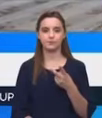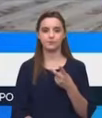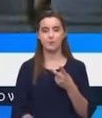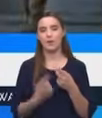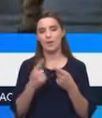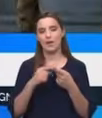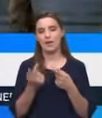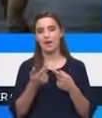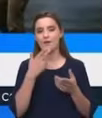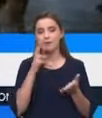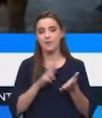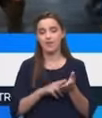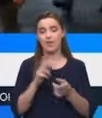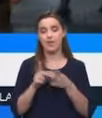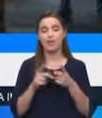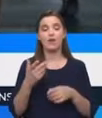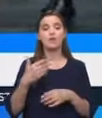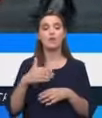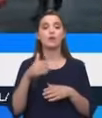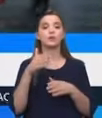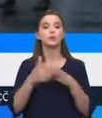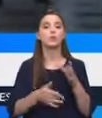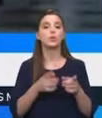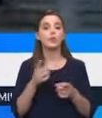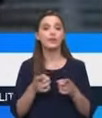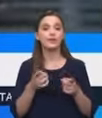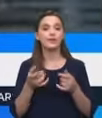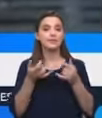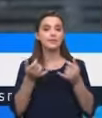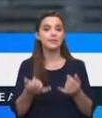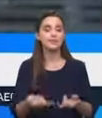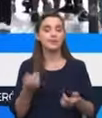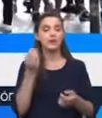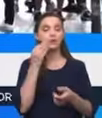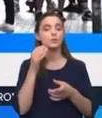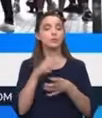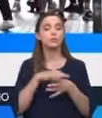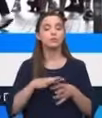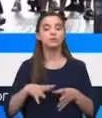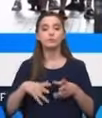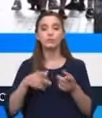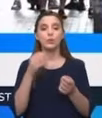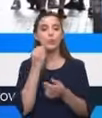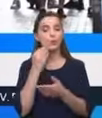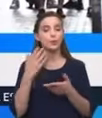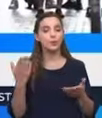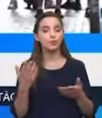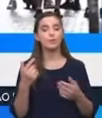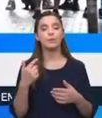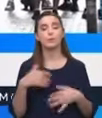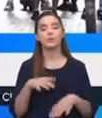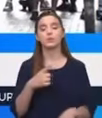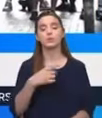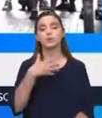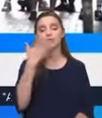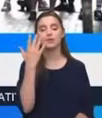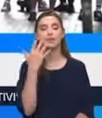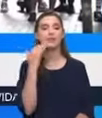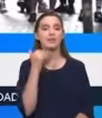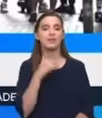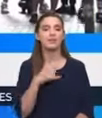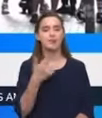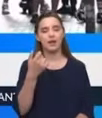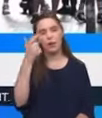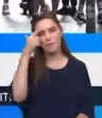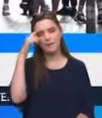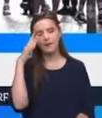desculpa a expressão, mas é o que é que vai acontecer a seguir e como é que a situação evolui, mas fundamentalmente um dia tentar compreender aquilo